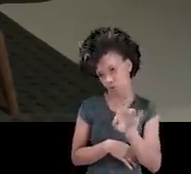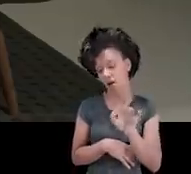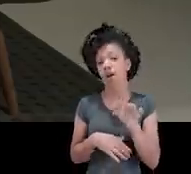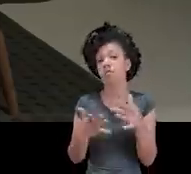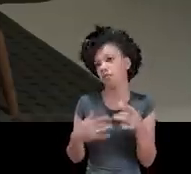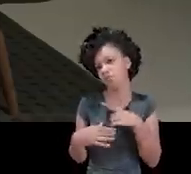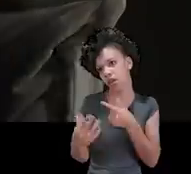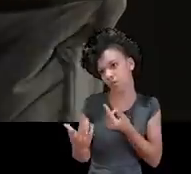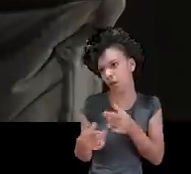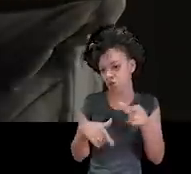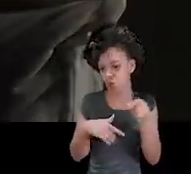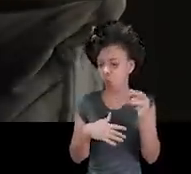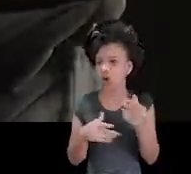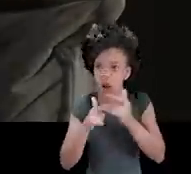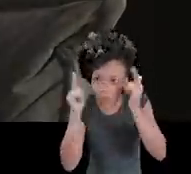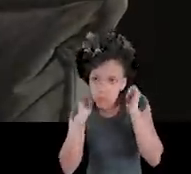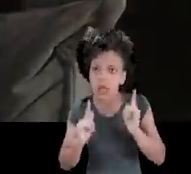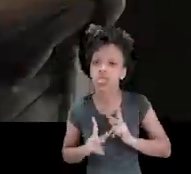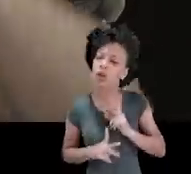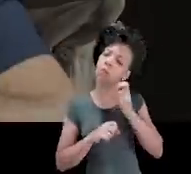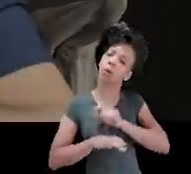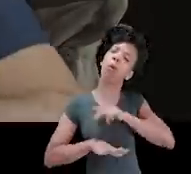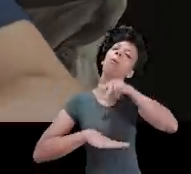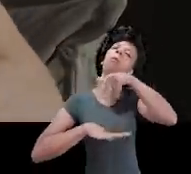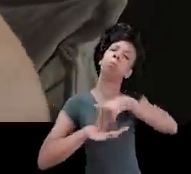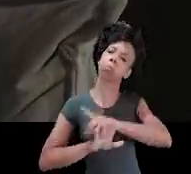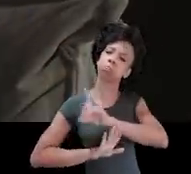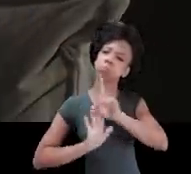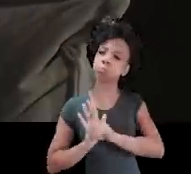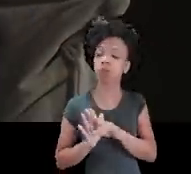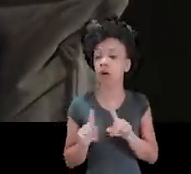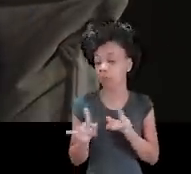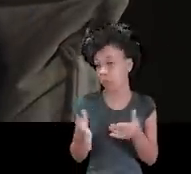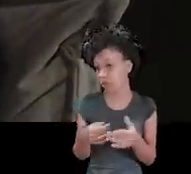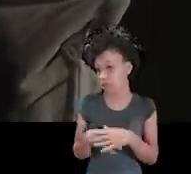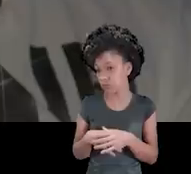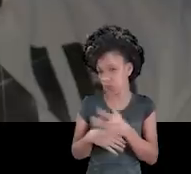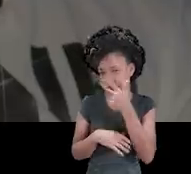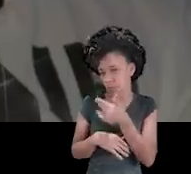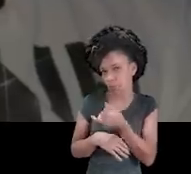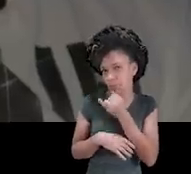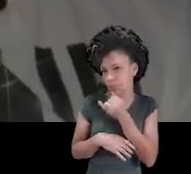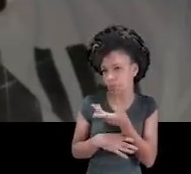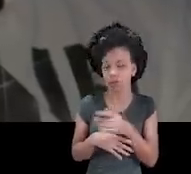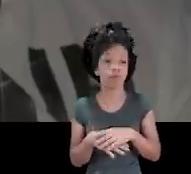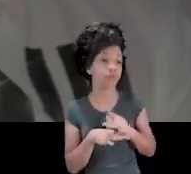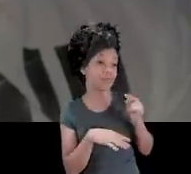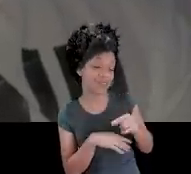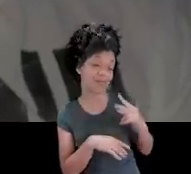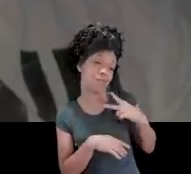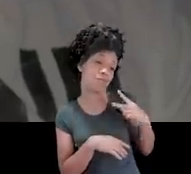você. Sim, que é uma escolha, ela que ela raspou, ela tem um empoderamento, a parada sim. toda. Mas você é acha que por exemplo... Nesse caso, é